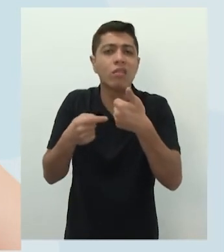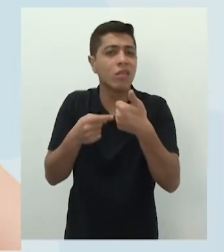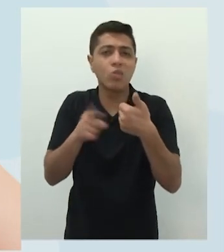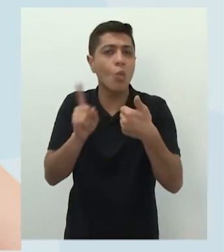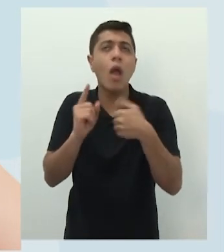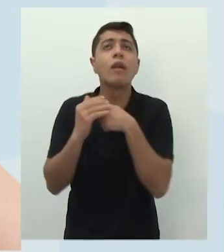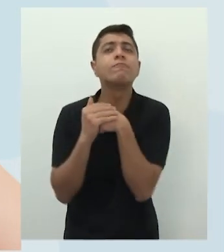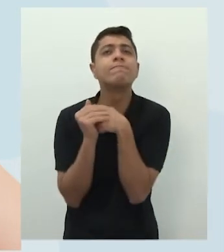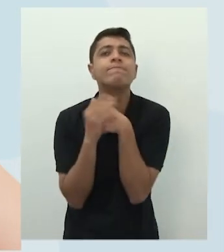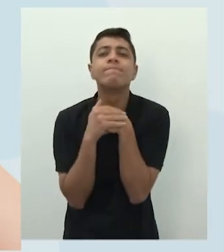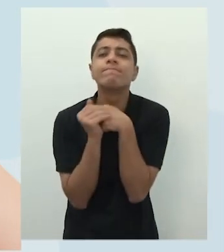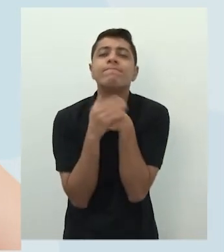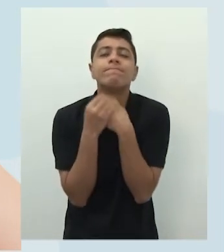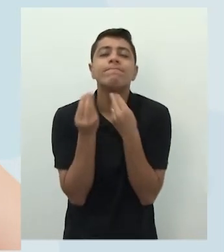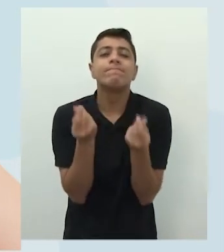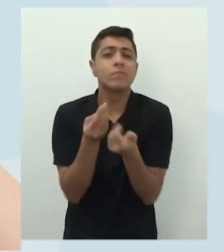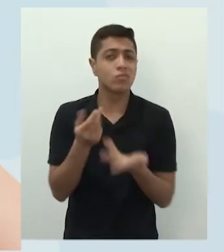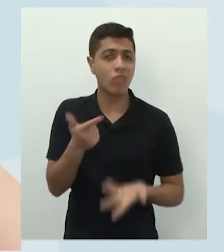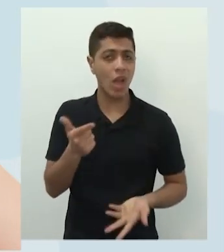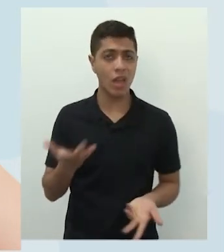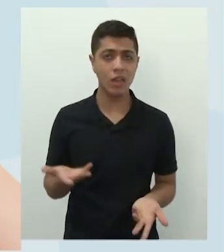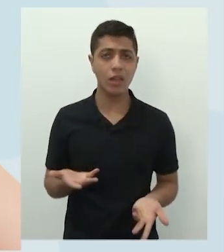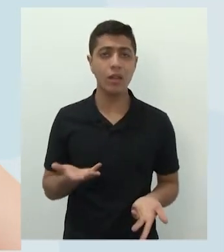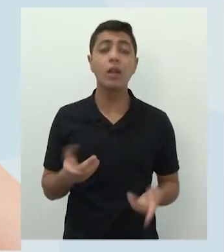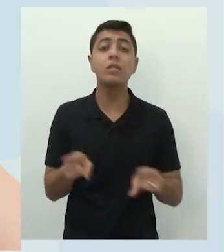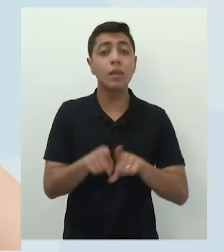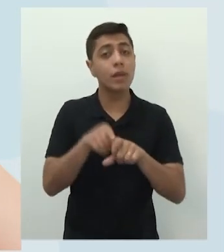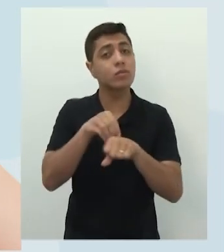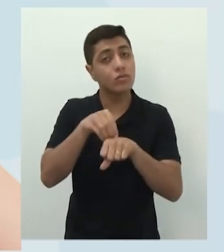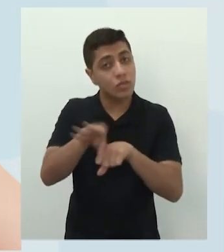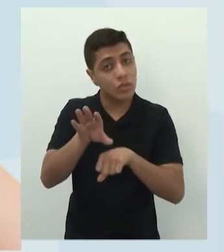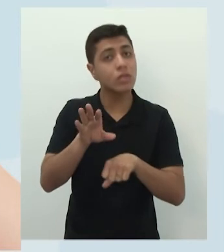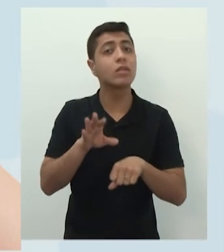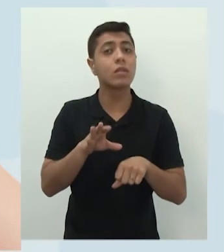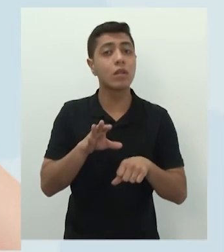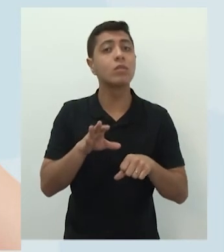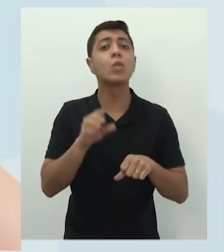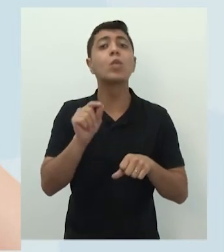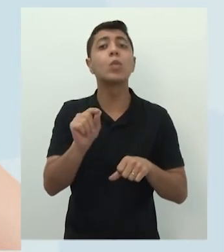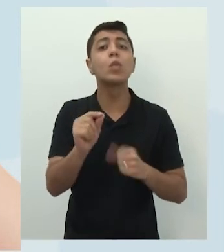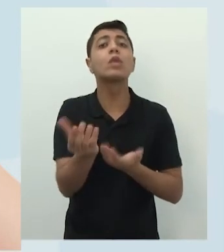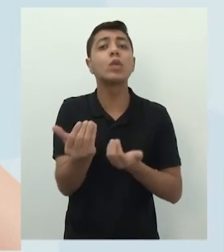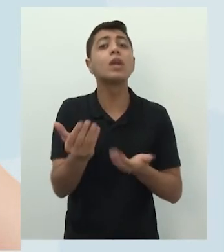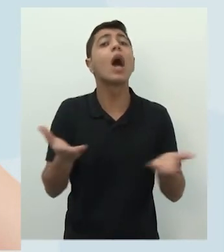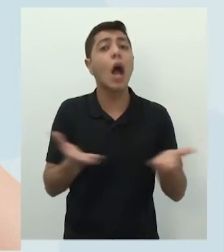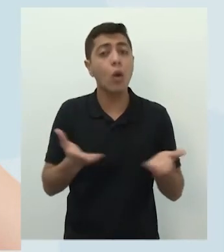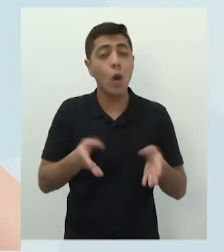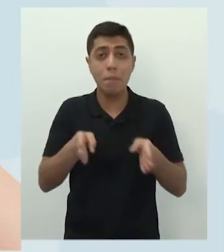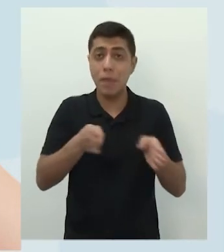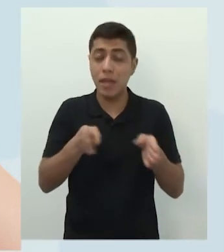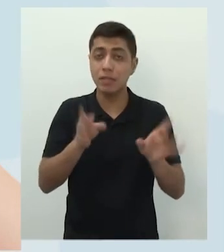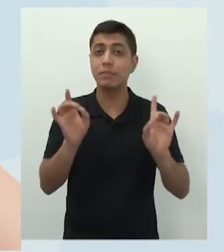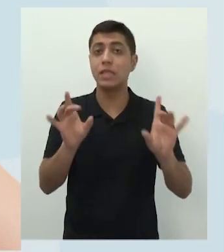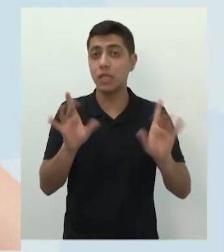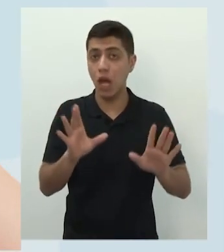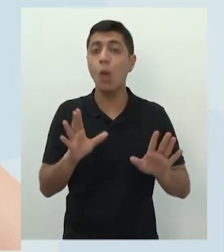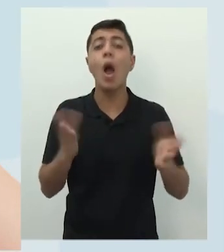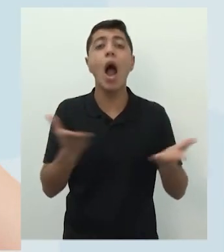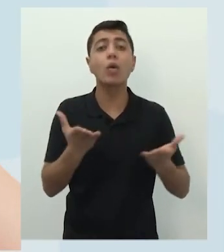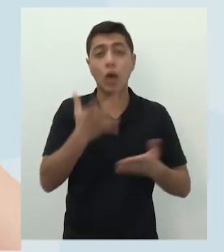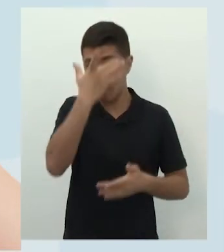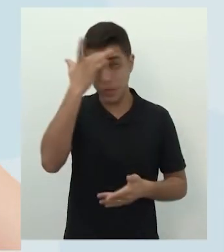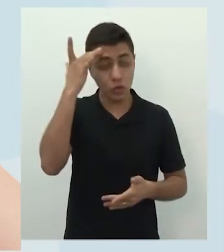pode explorar junto com os adolescentes esse mar de possibilidades aí que eu estou te mostrando nessa pequena